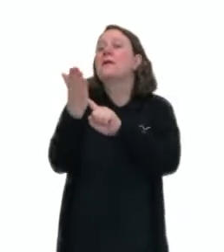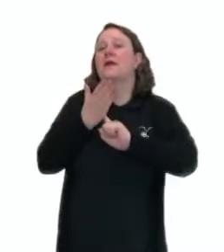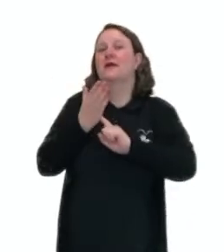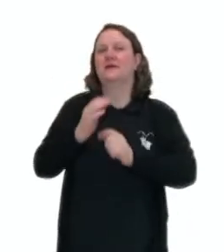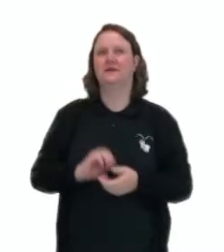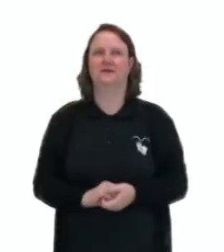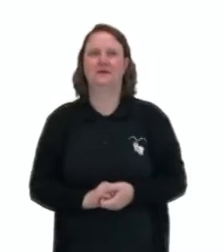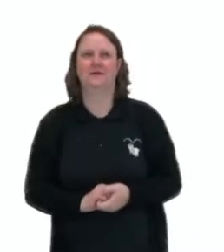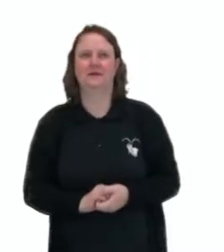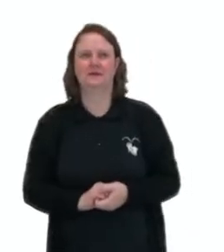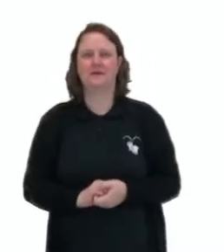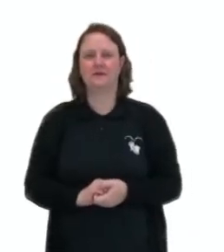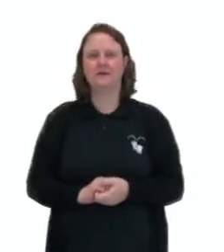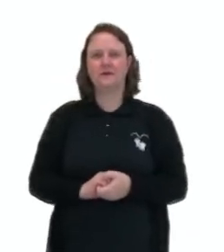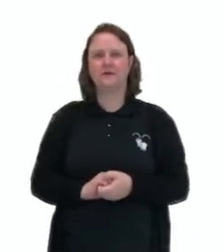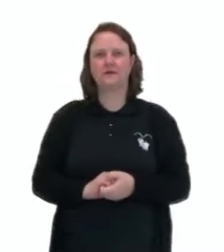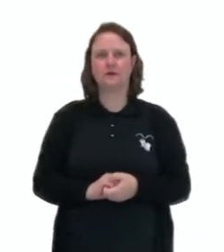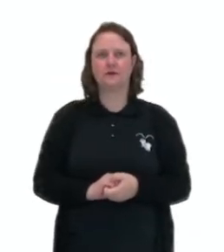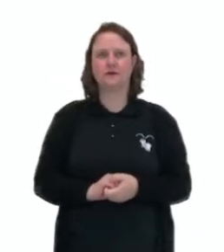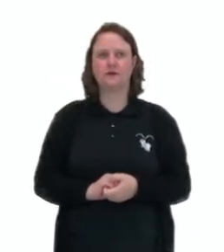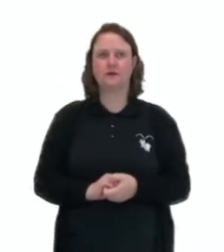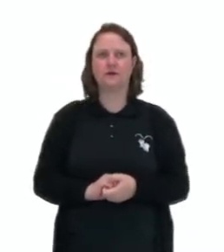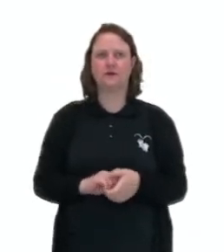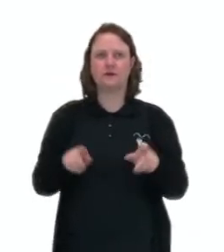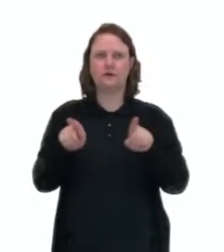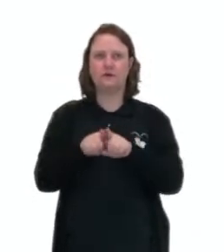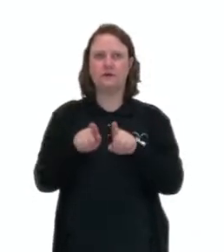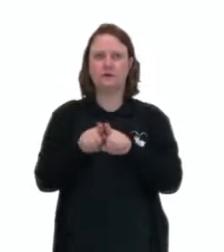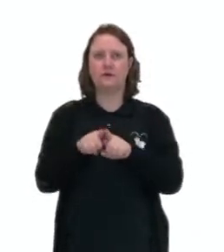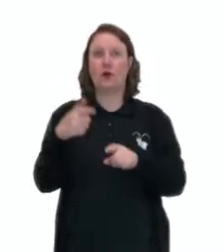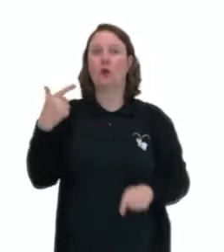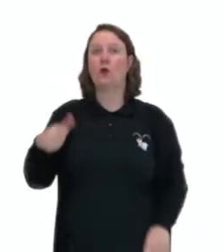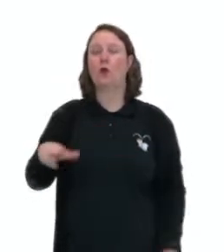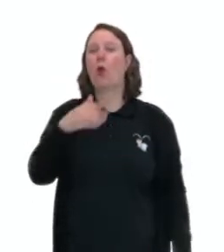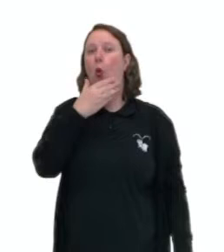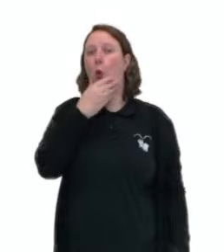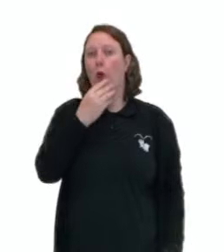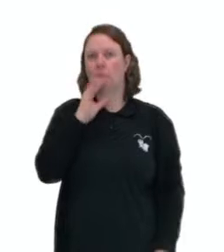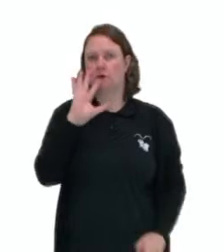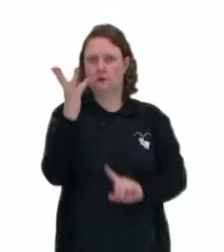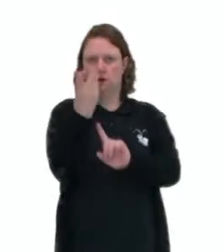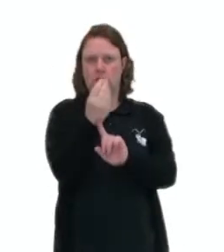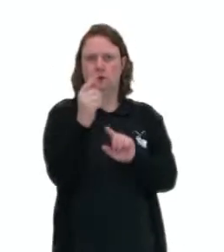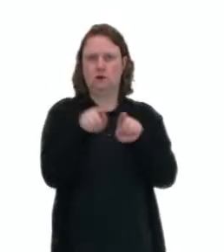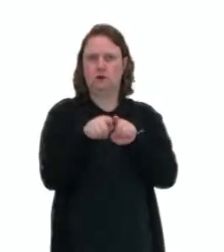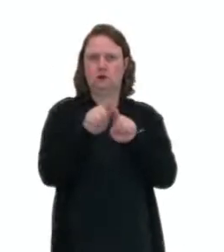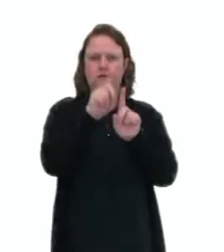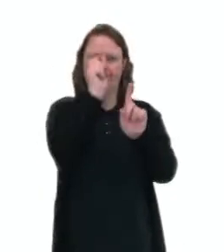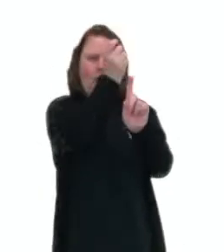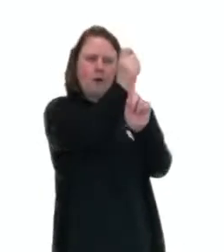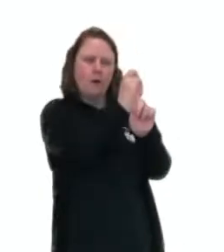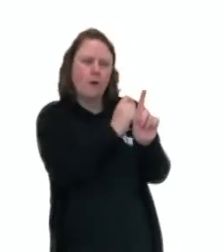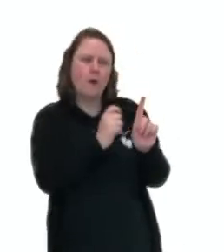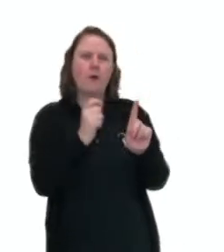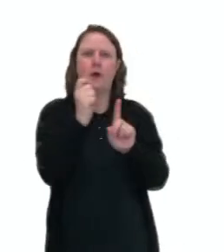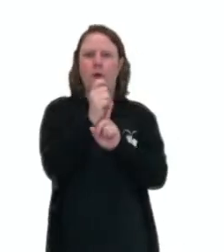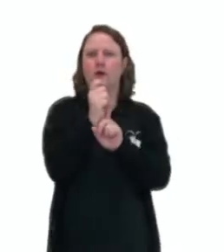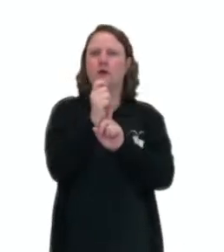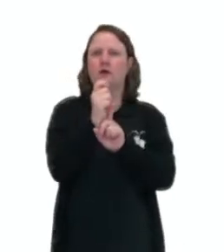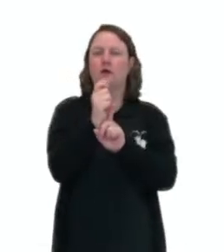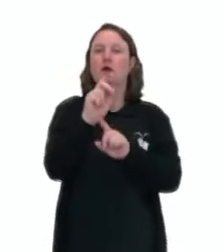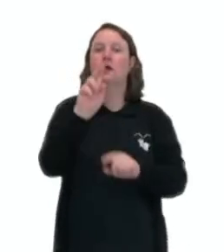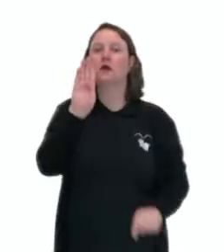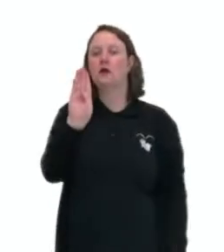oferece. O Christo Vladimirov Javachev é escultor e designer búlgaro